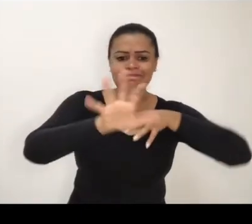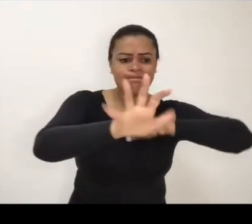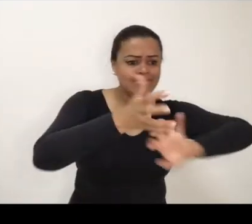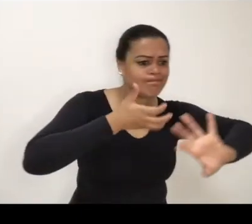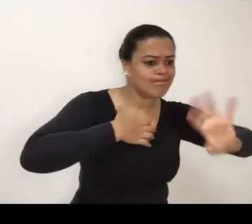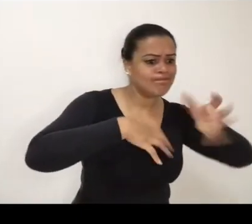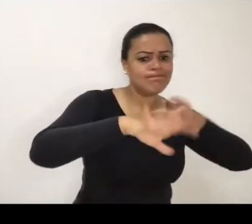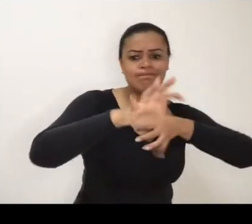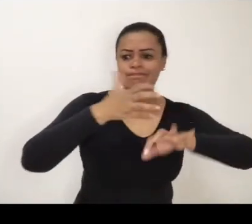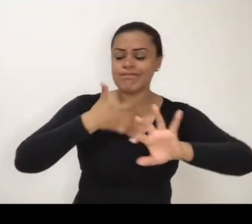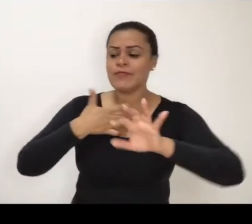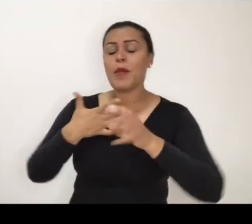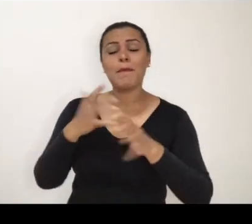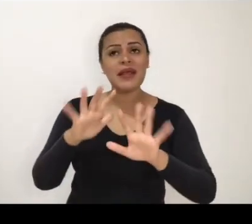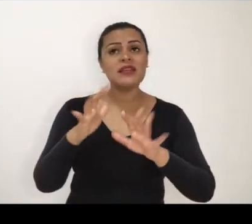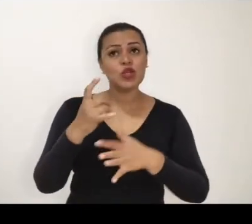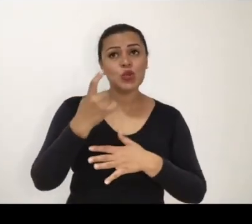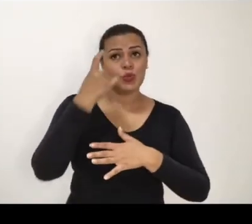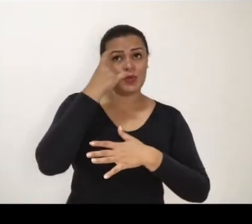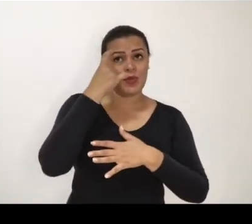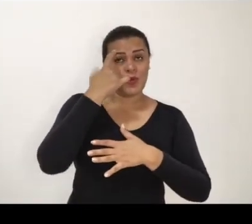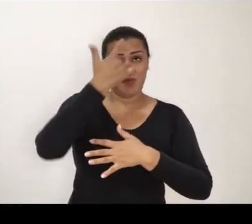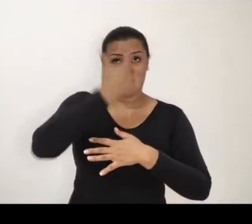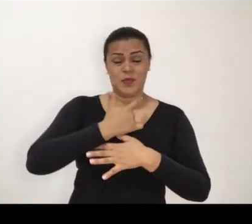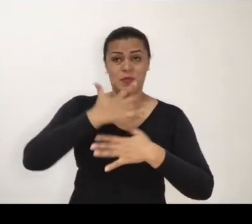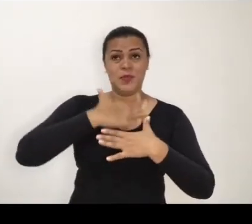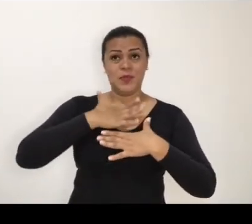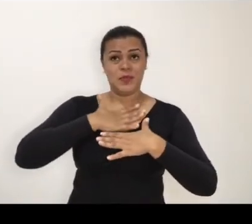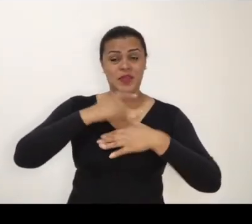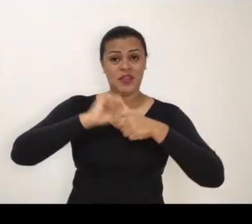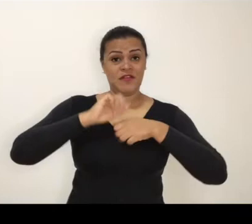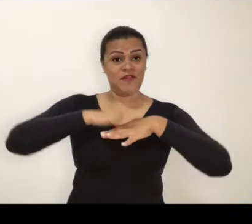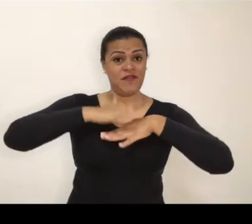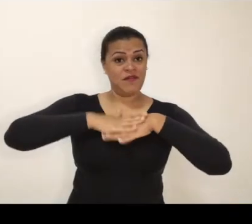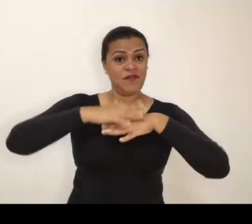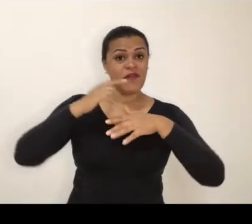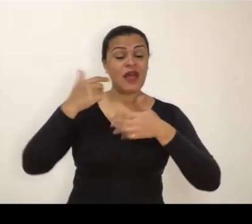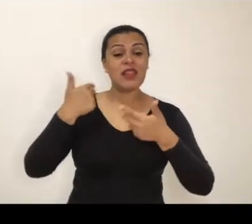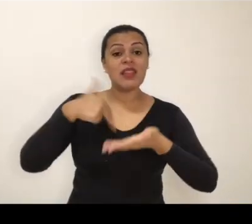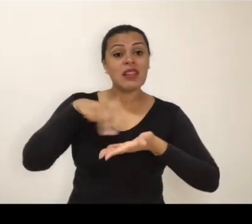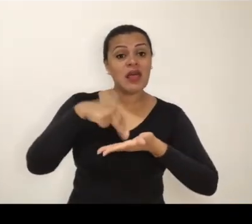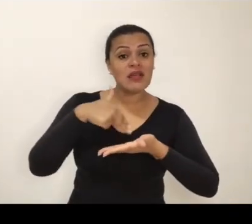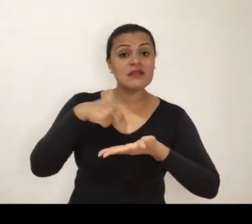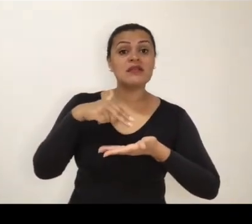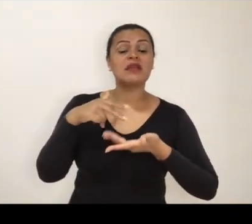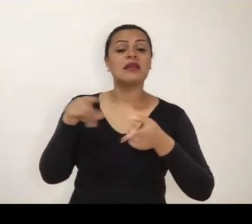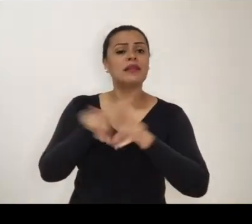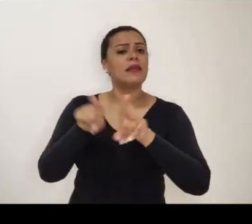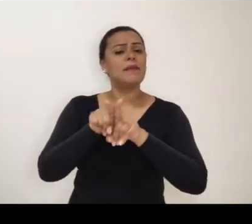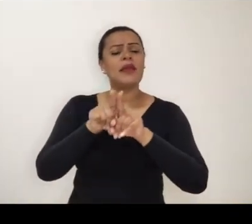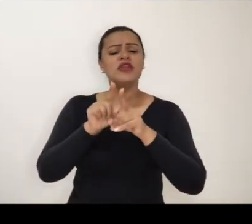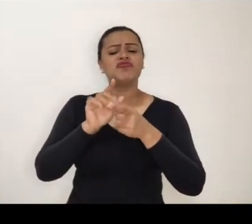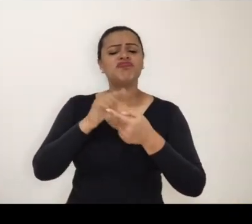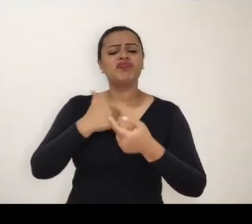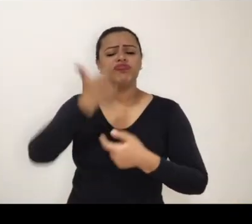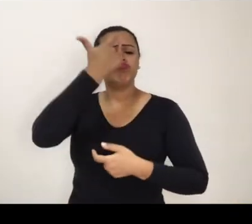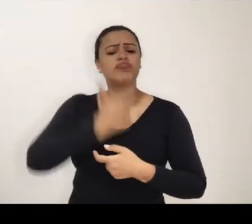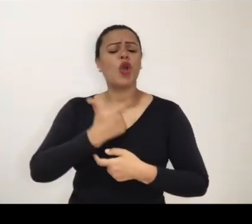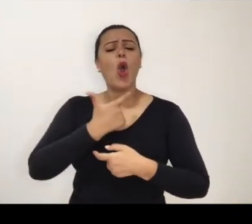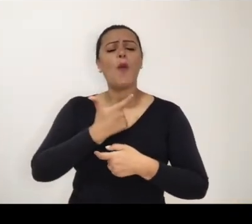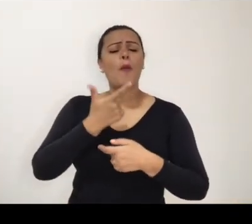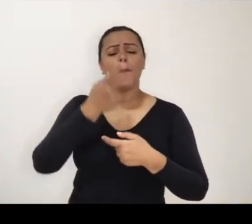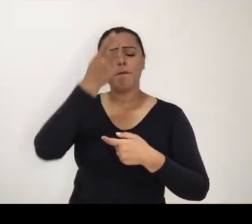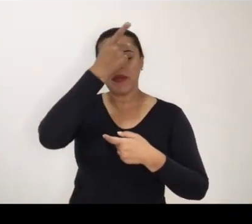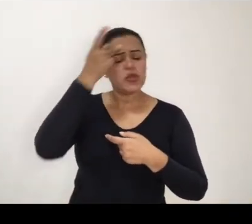inclusive no meu modo de ser, fazer dança e de atuar no mundo mesmo, como